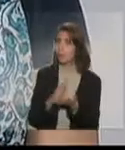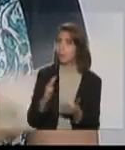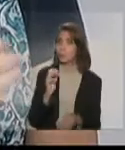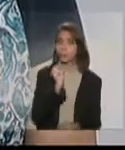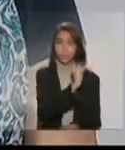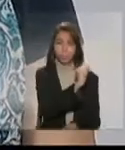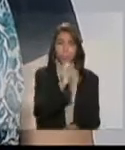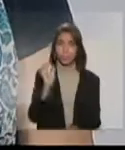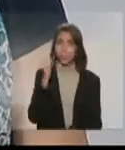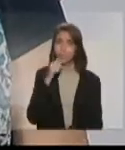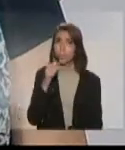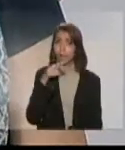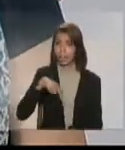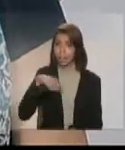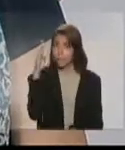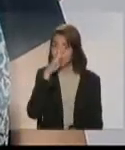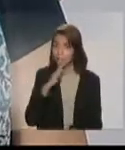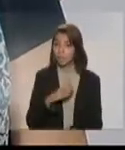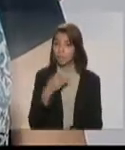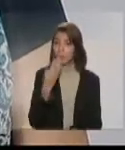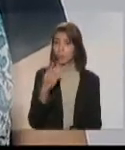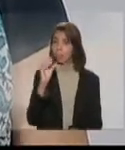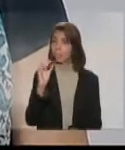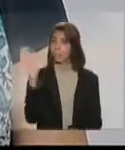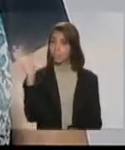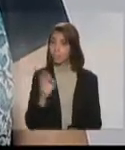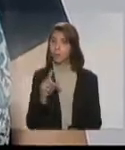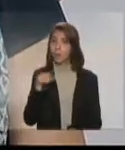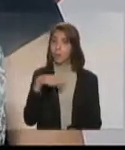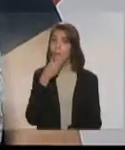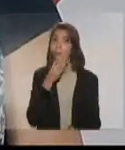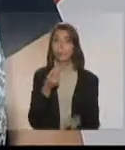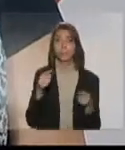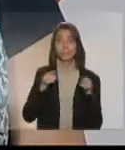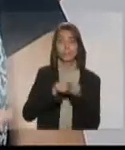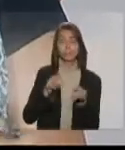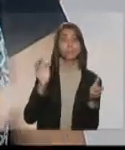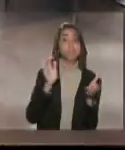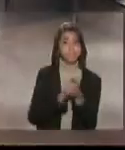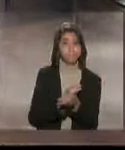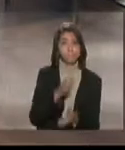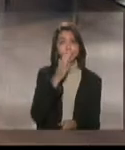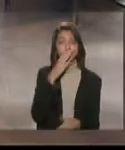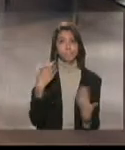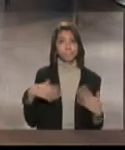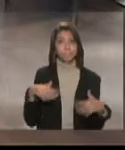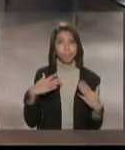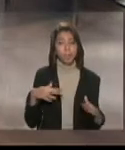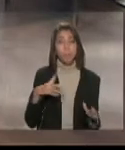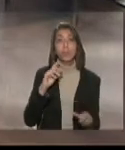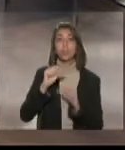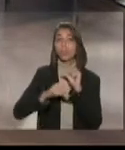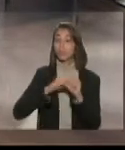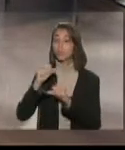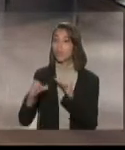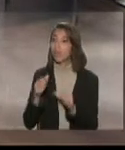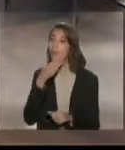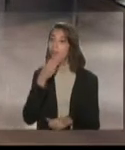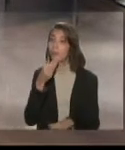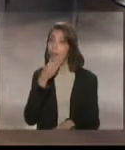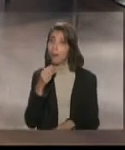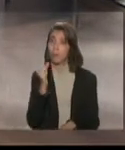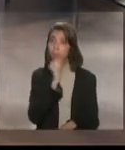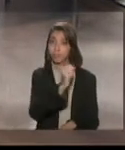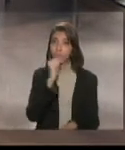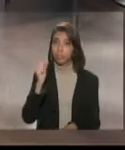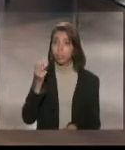que os homicídios com mulheres que acontecem no brasil 40% são feitas por parceiros íntimos é um número muito alarmante do contrário com homens os